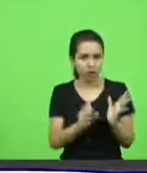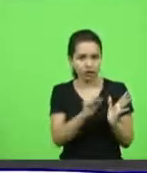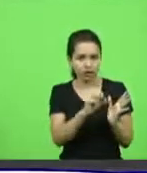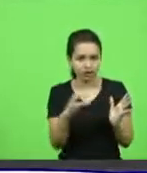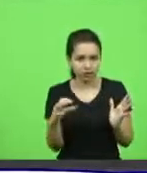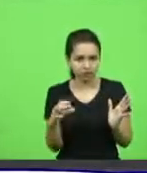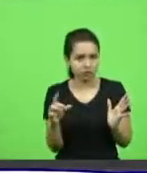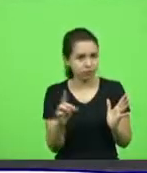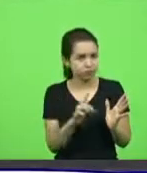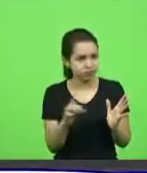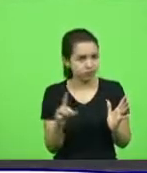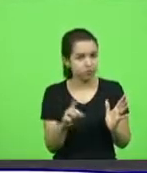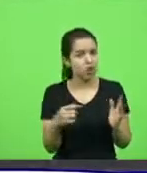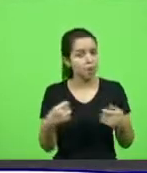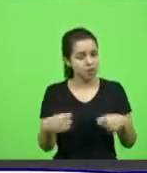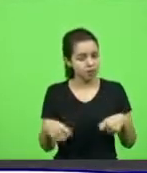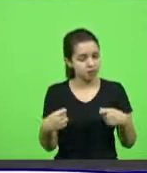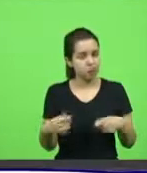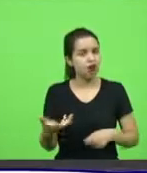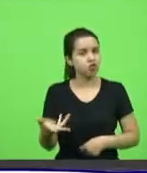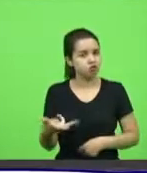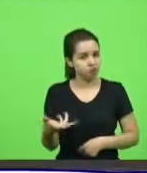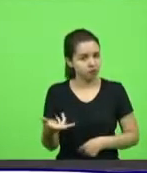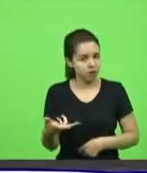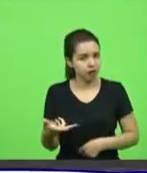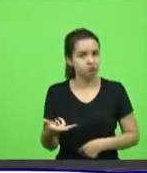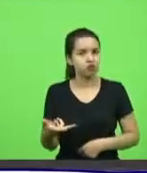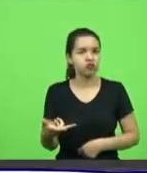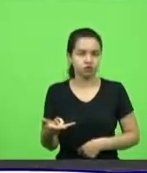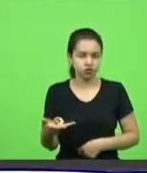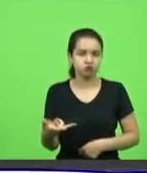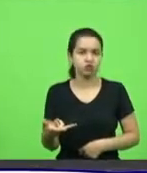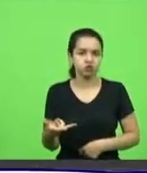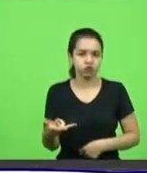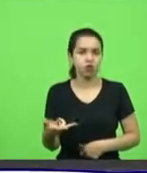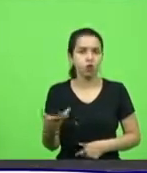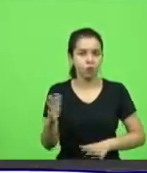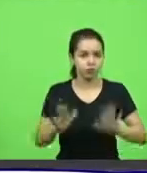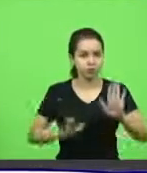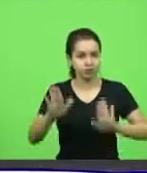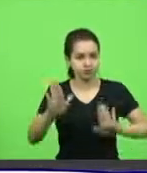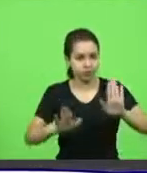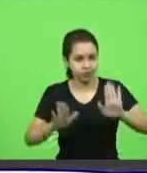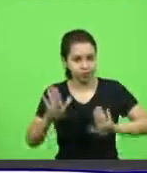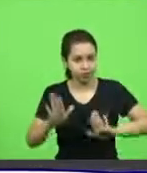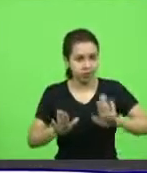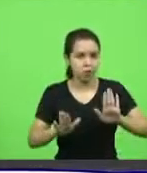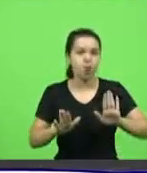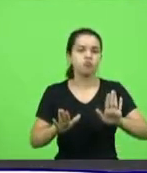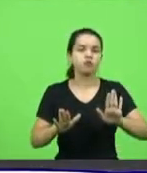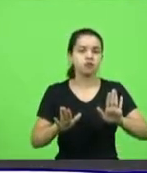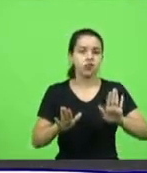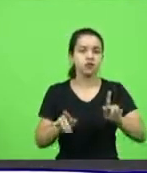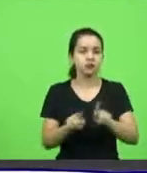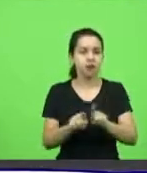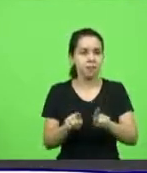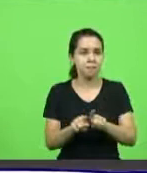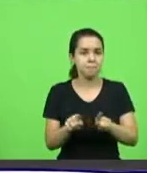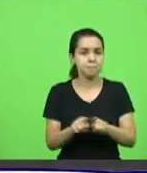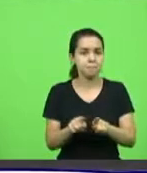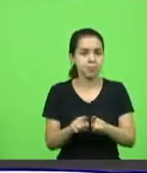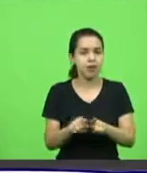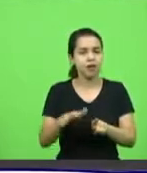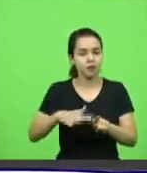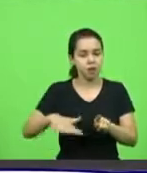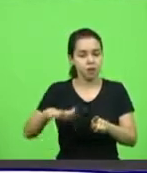mais agilidade nos processos de licitação e o processo administrativo em